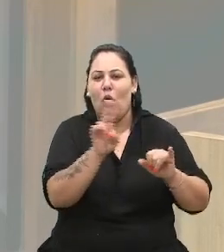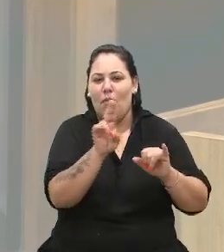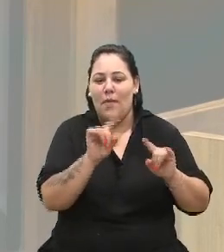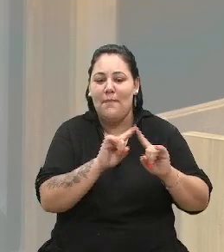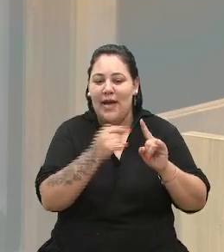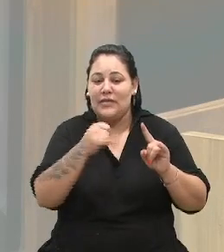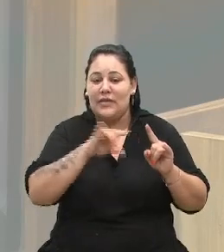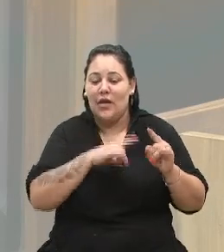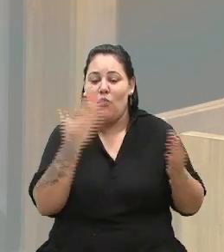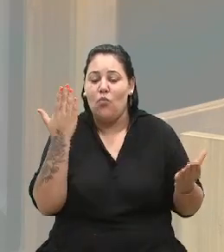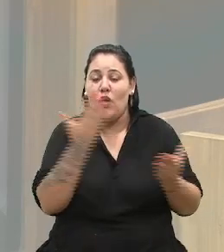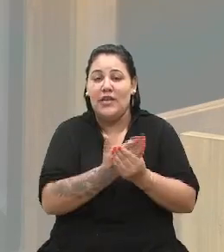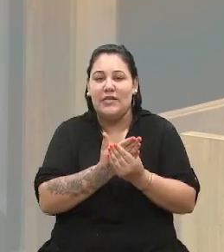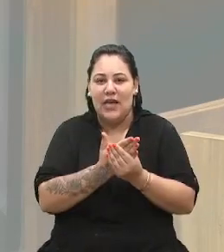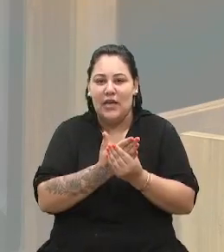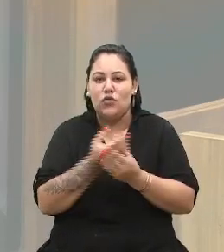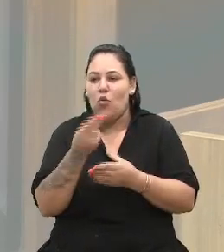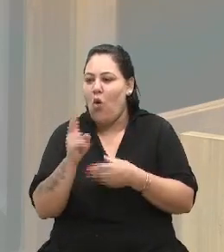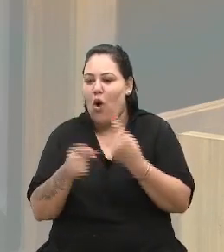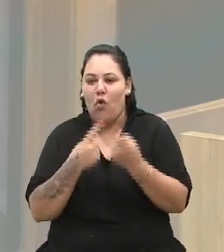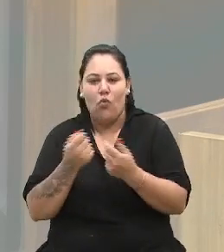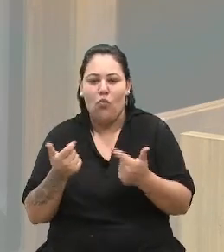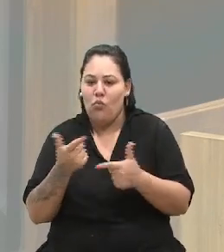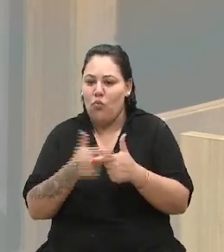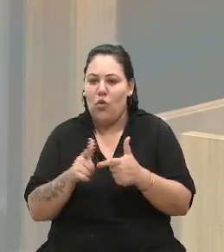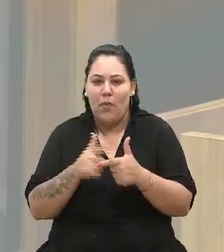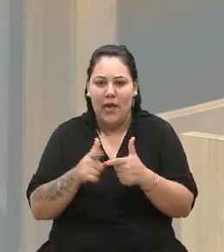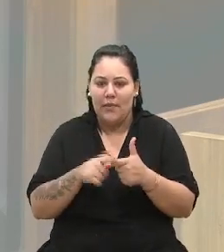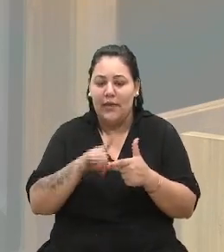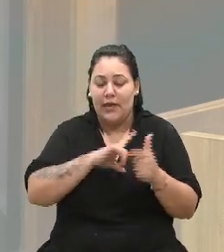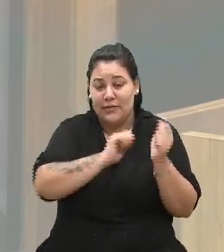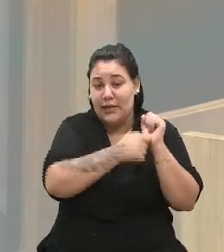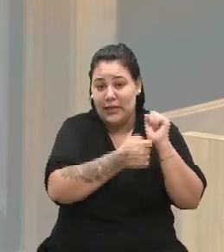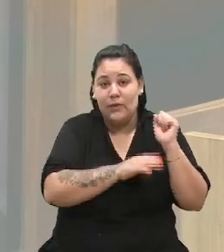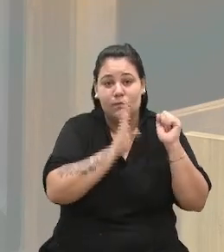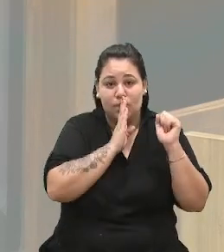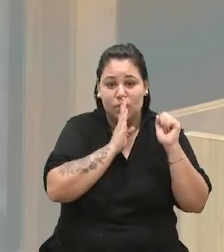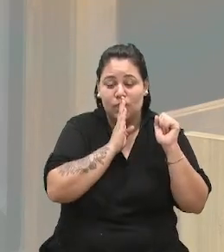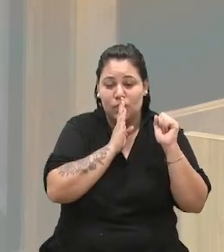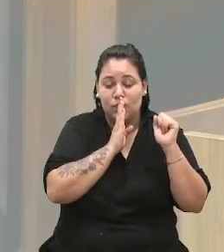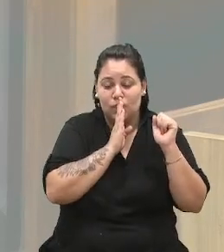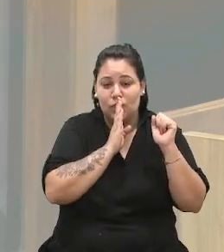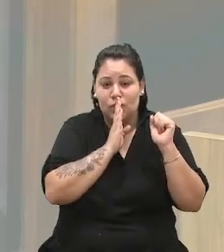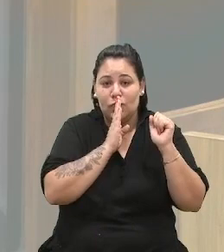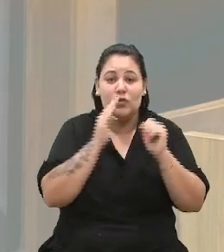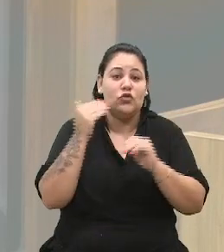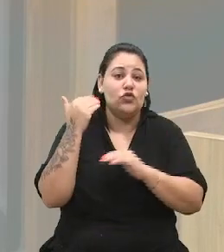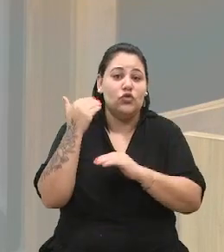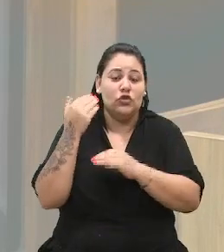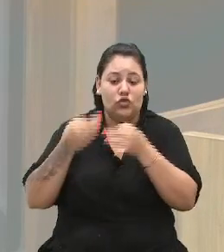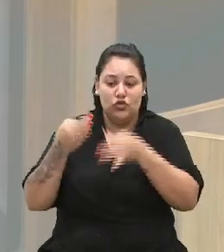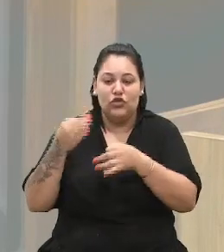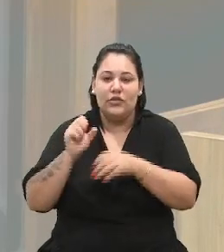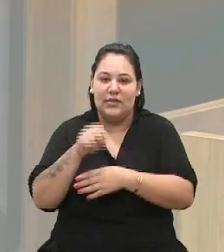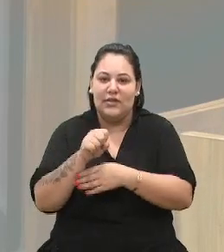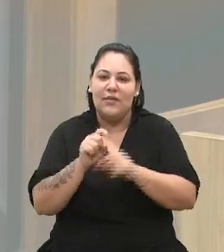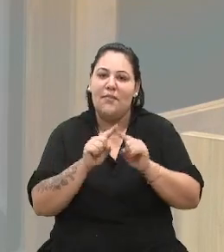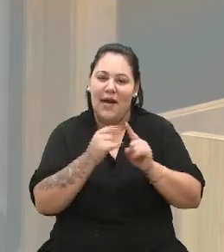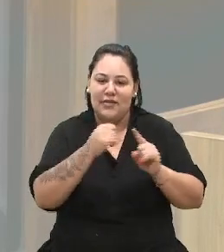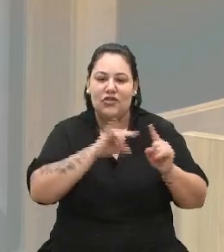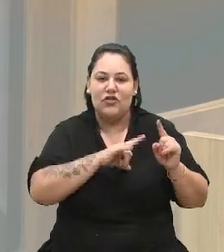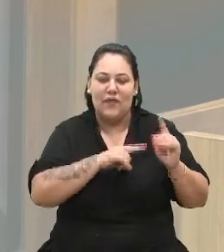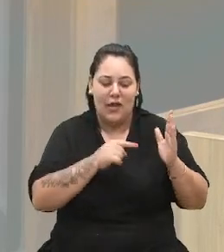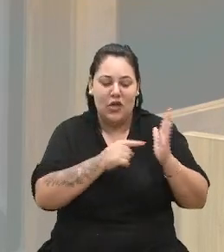quanto da população, correm em segredo, em sigilo de justiça. Mas não achem que, se tiver denúncias